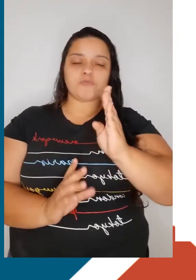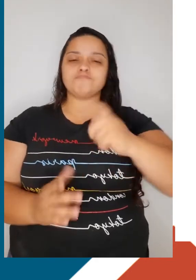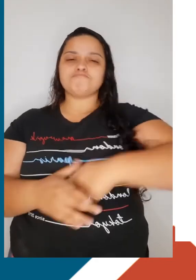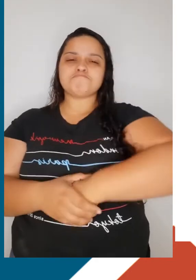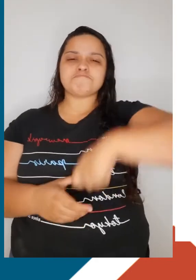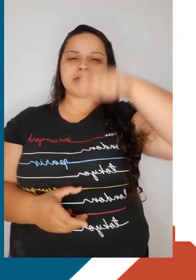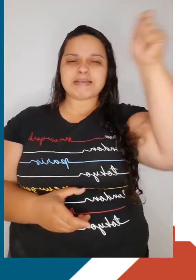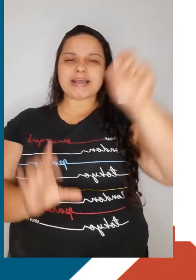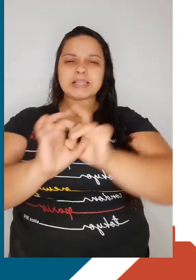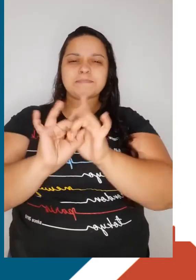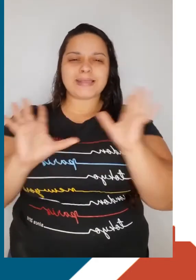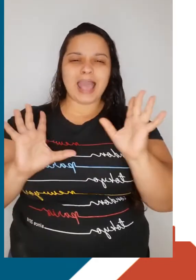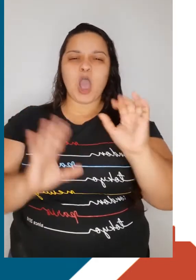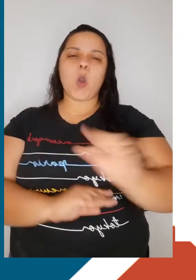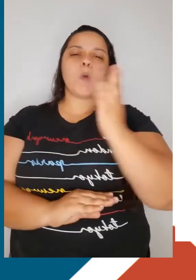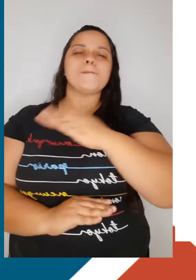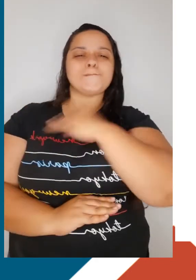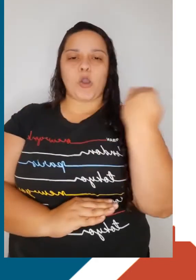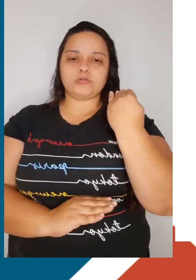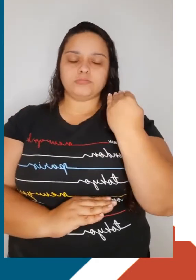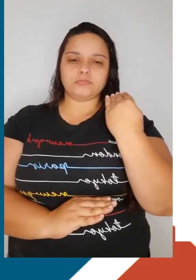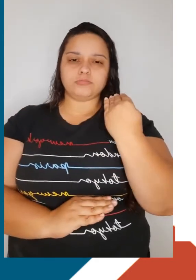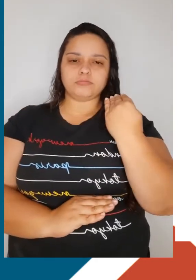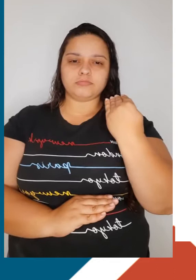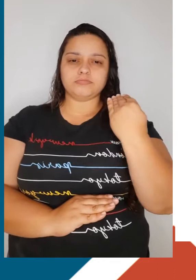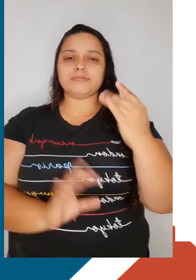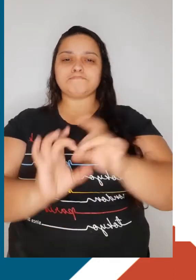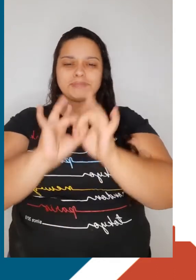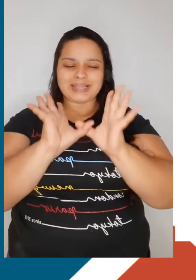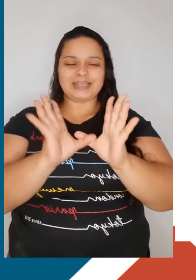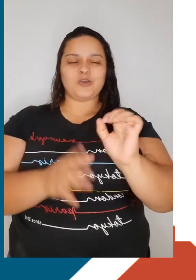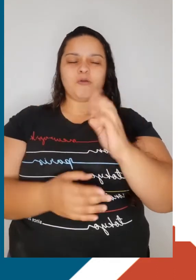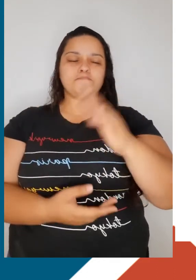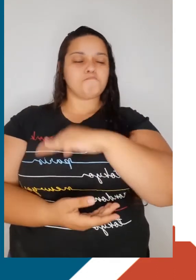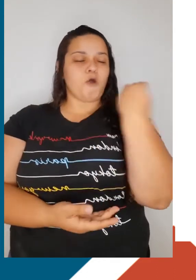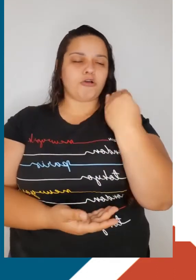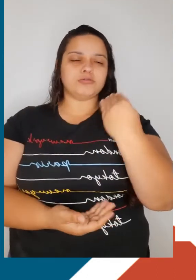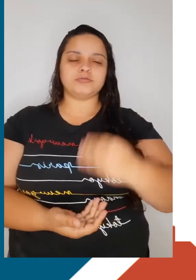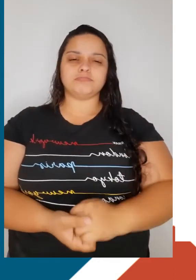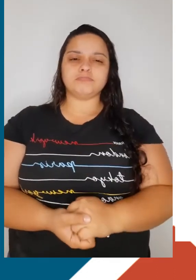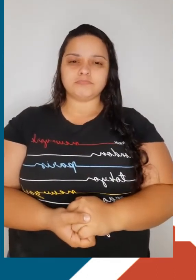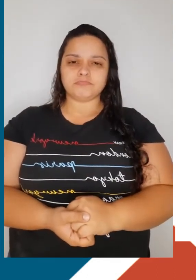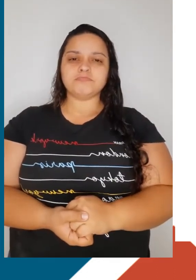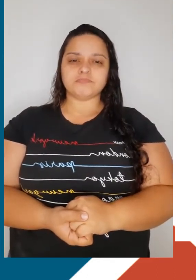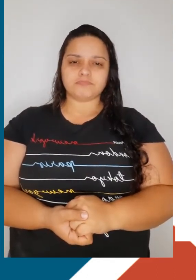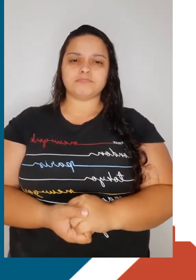Brasil! Independência! Ou morte! Independência!